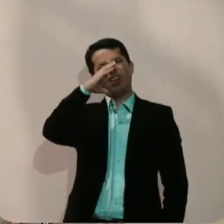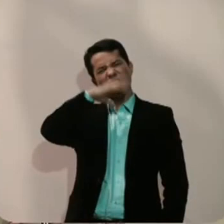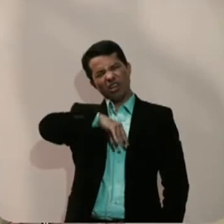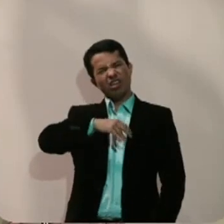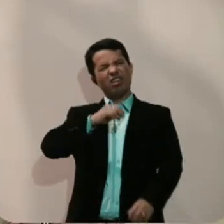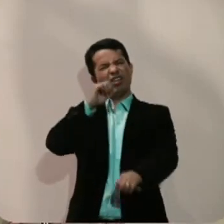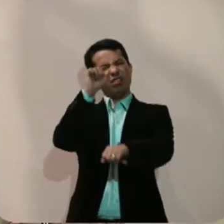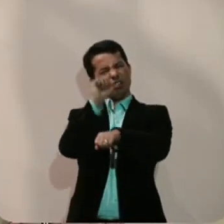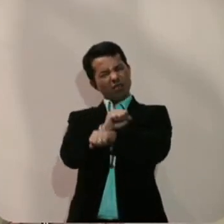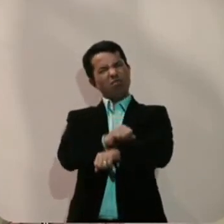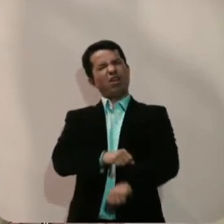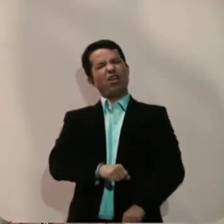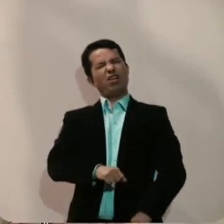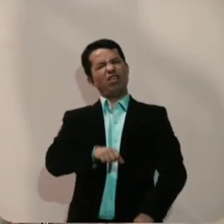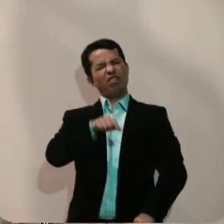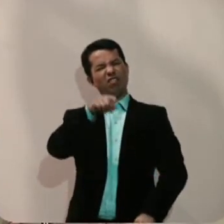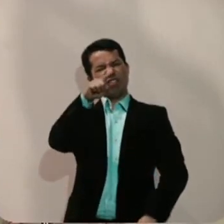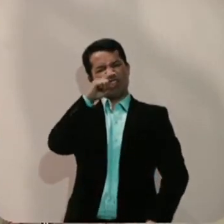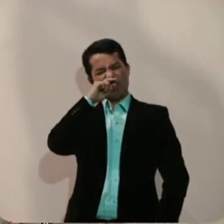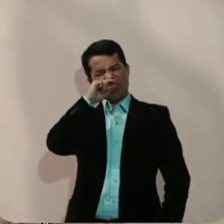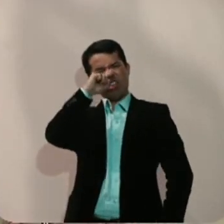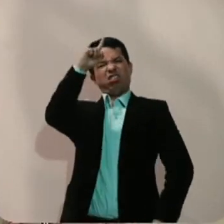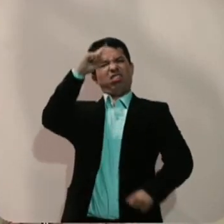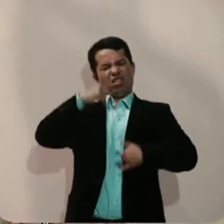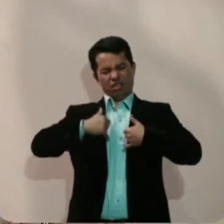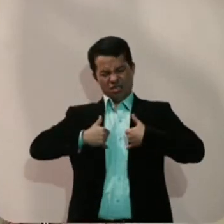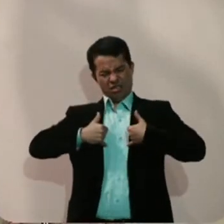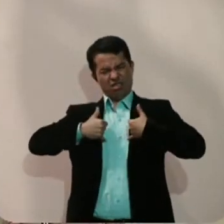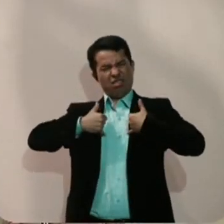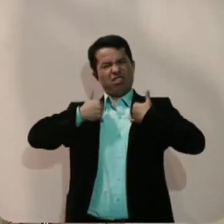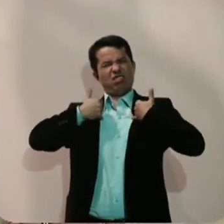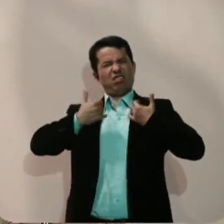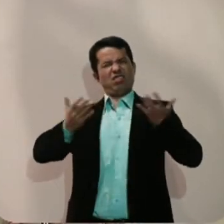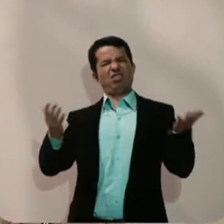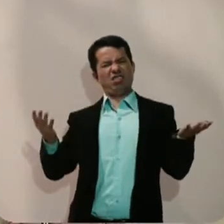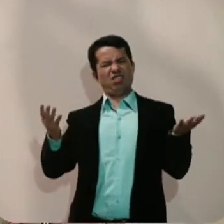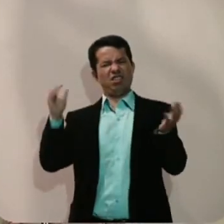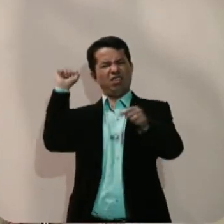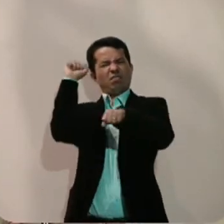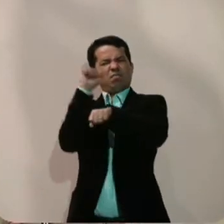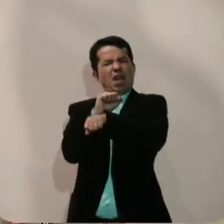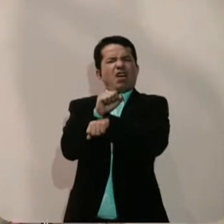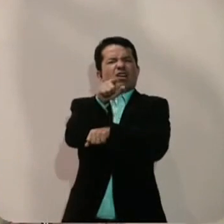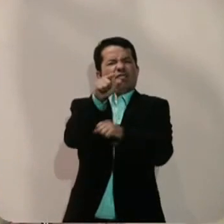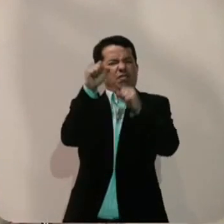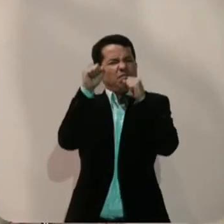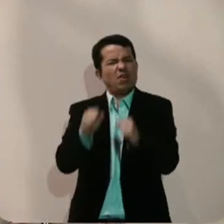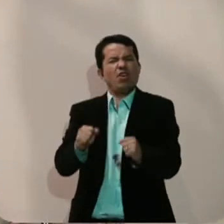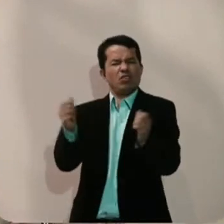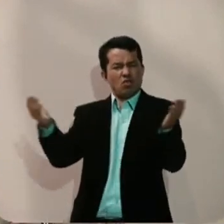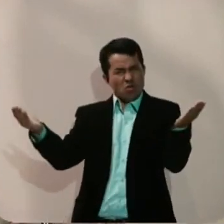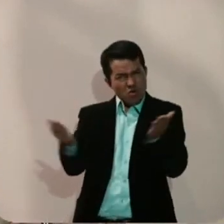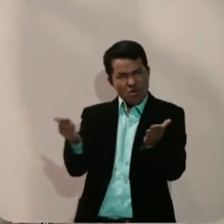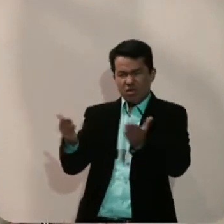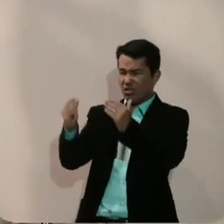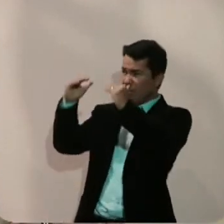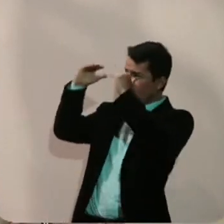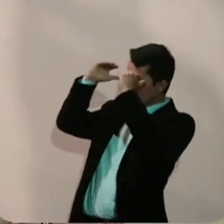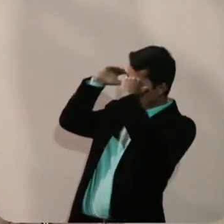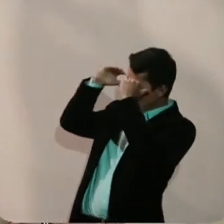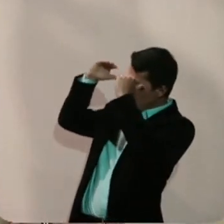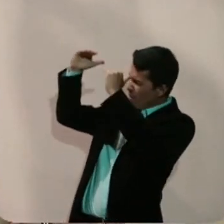para de ser arrogante diante de Deus. Diz: Senhor, vem aqui me render do teu jeito. E